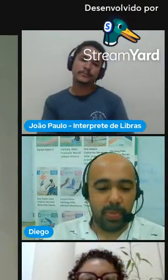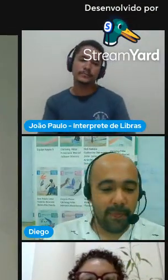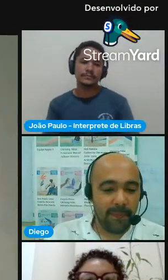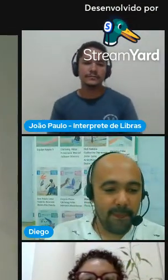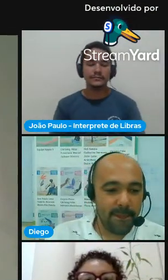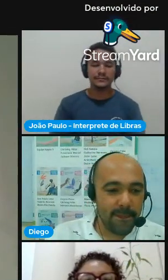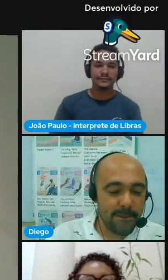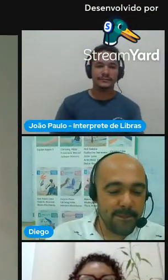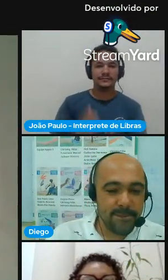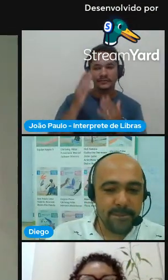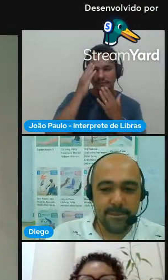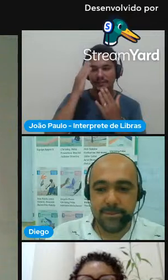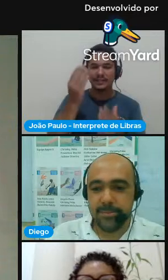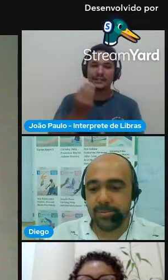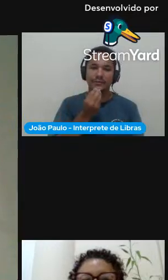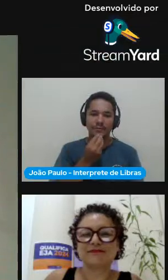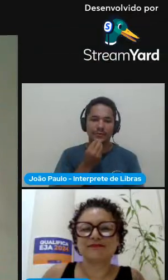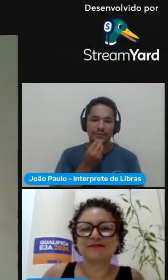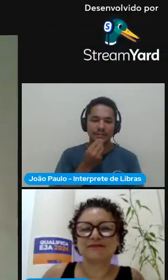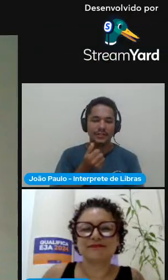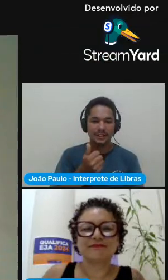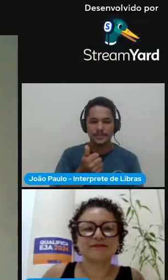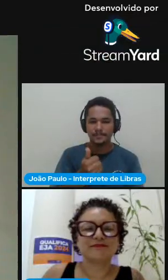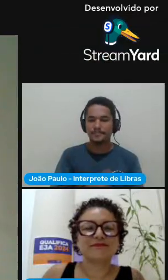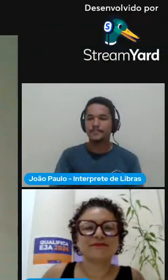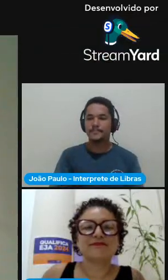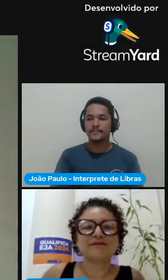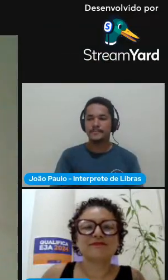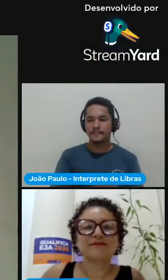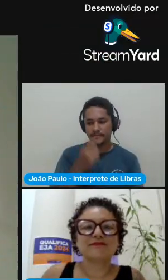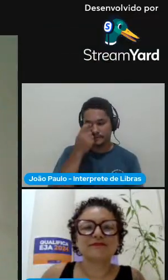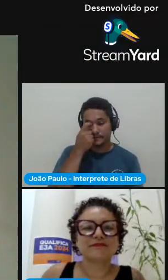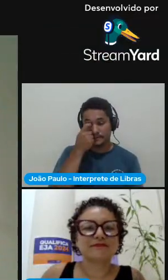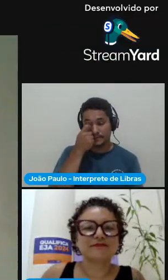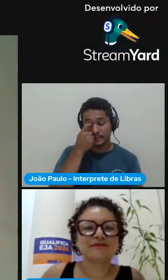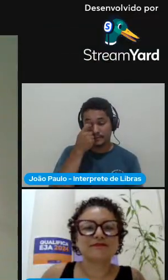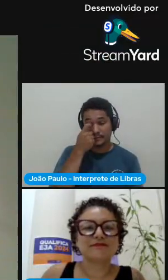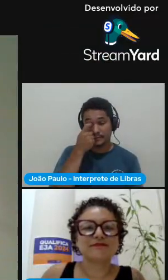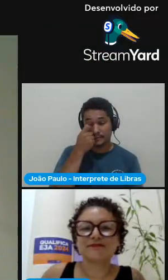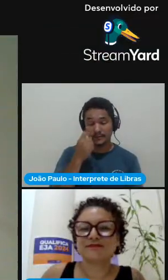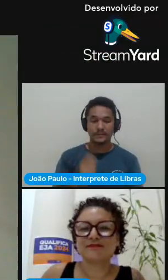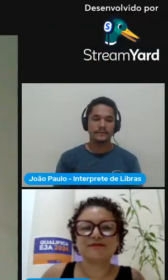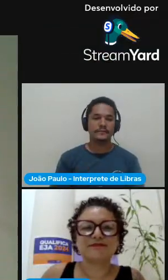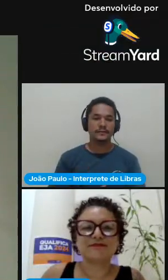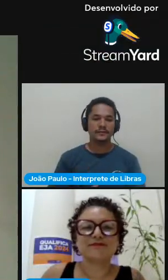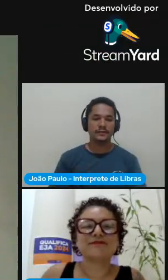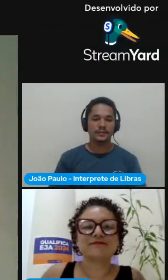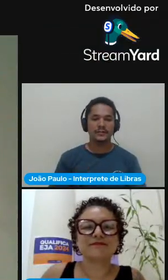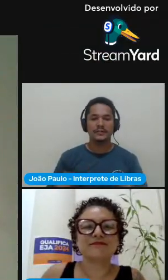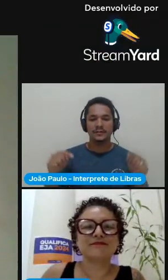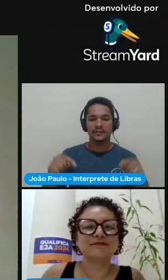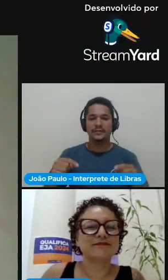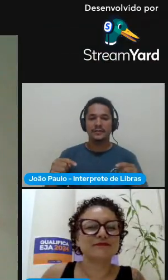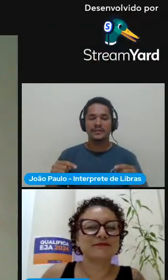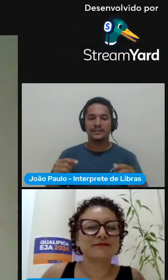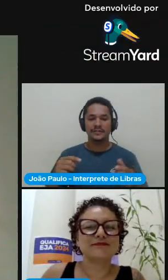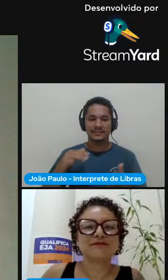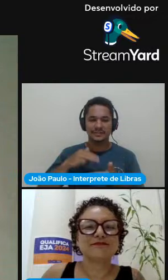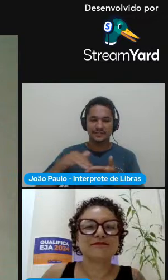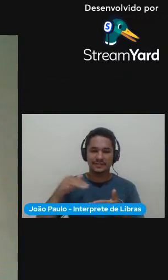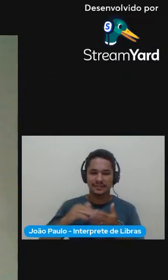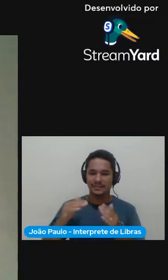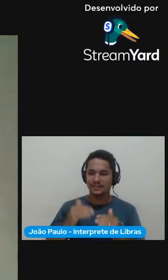Obrigado pela oportunidade. Então, vamos lá, né? A Secretaria de Desenvolvimento Econômico de Belo